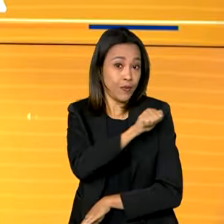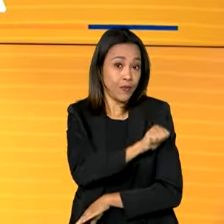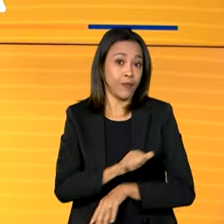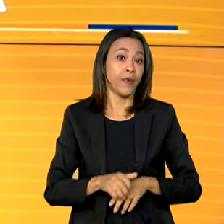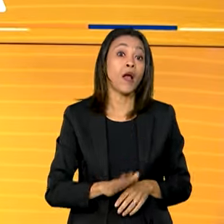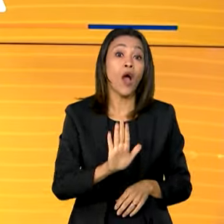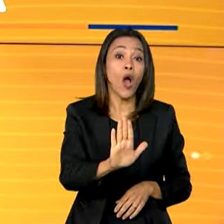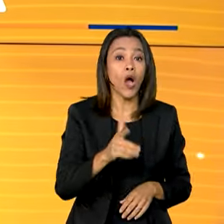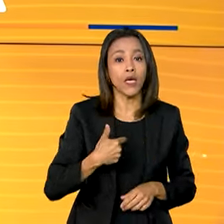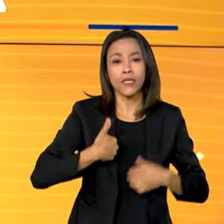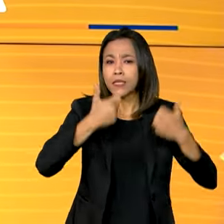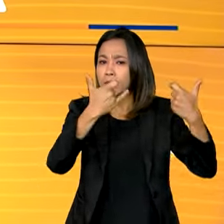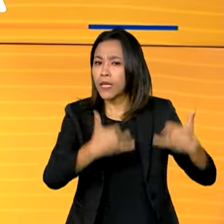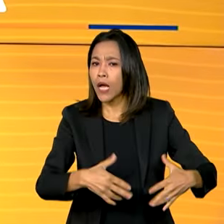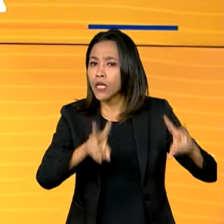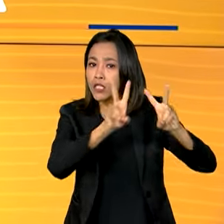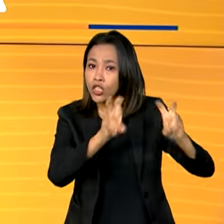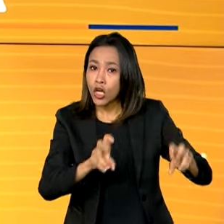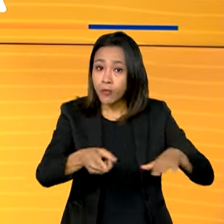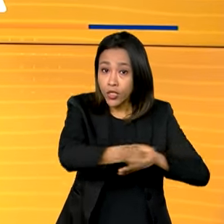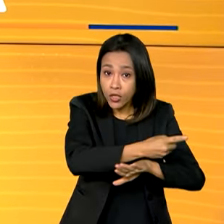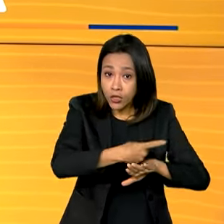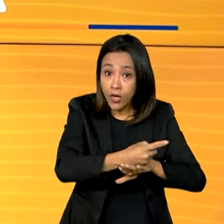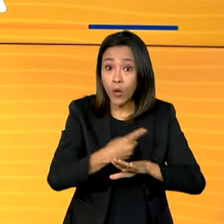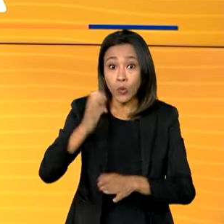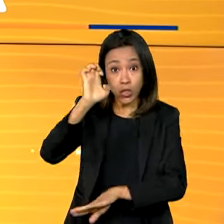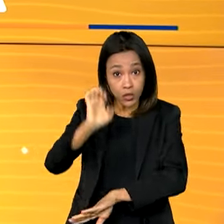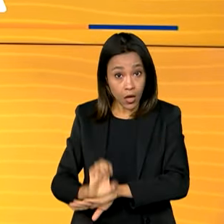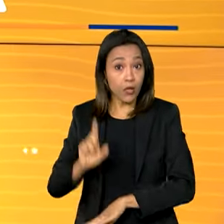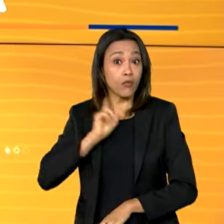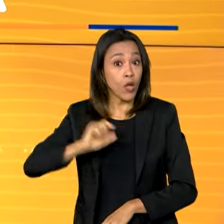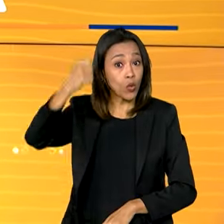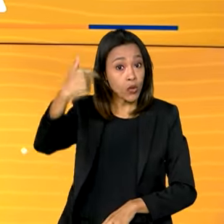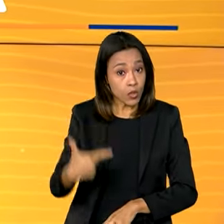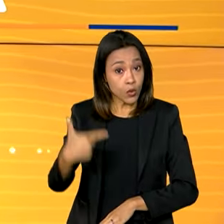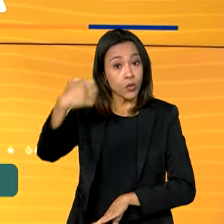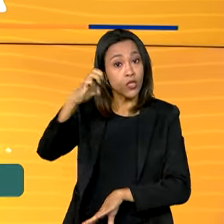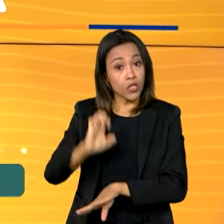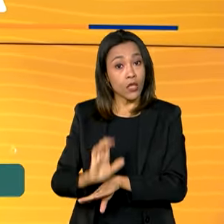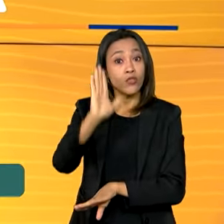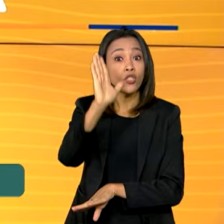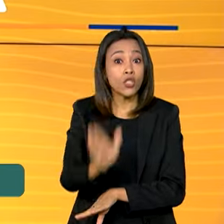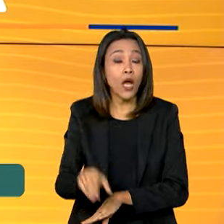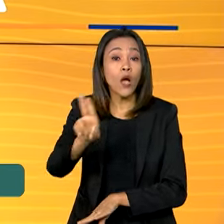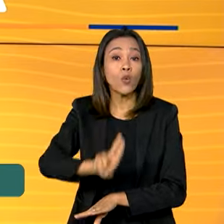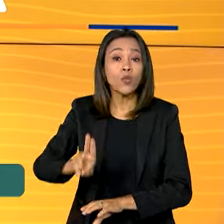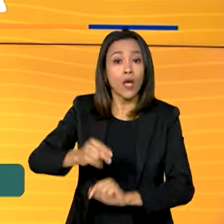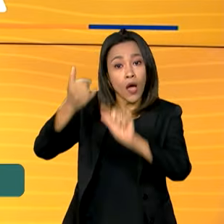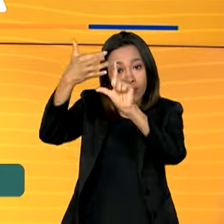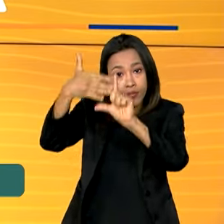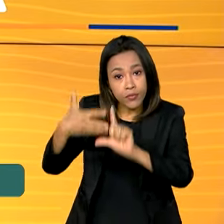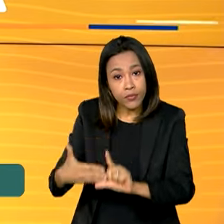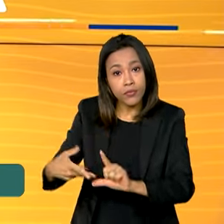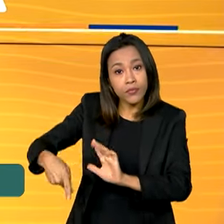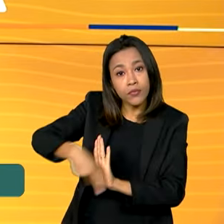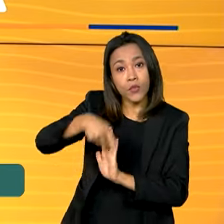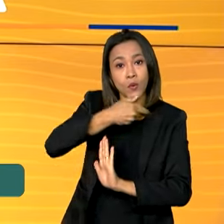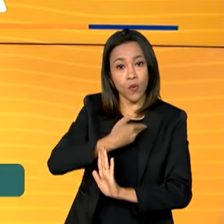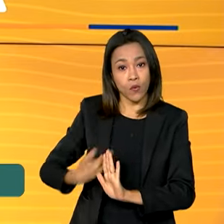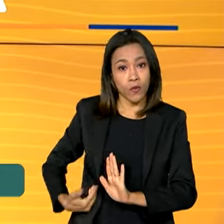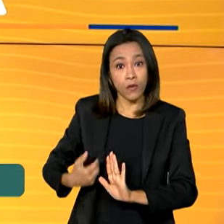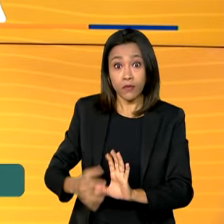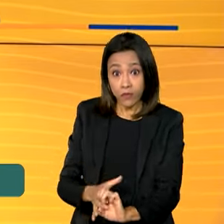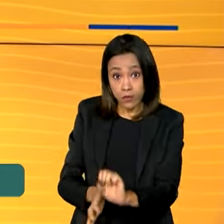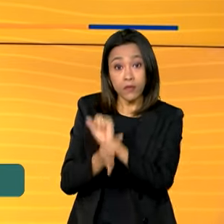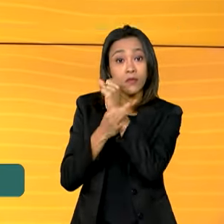por falar desse mundo digital, Minas Gerais é o segundo estado a utilizar o ConectaGov, que dá acesso seguro